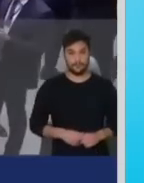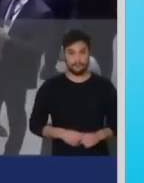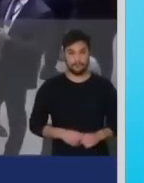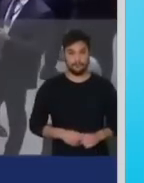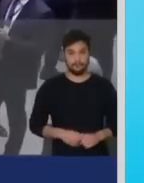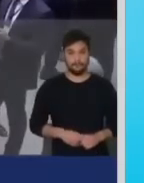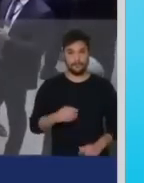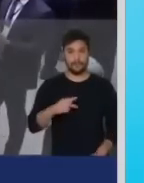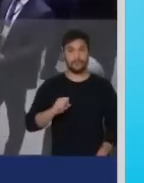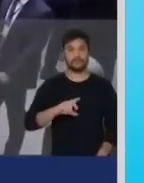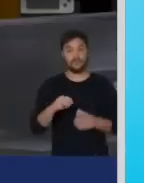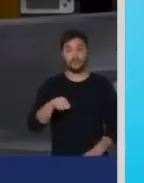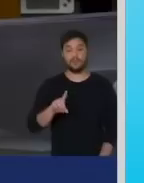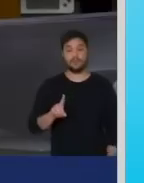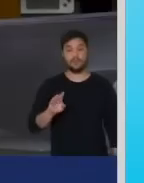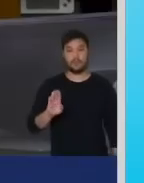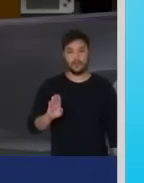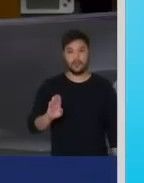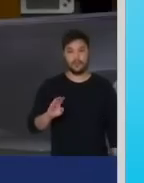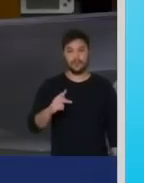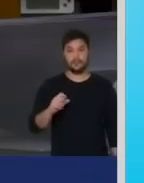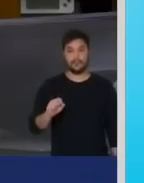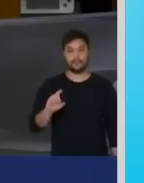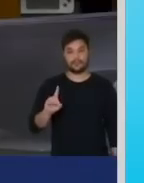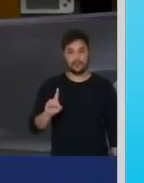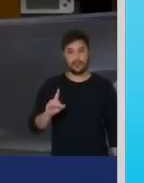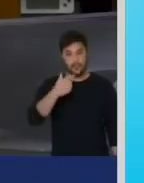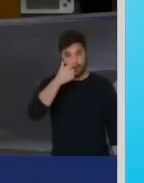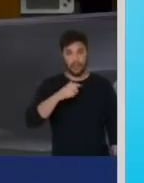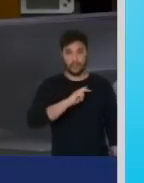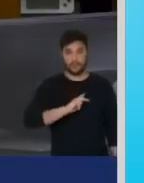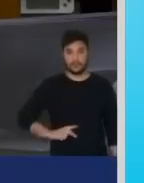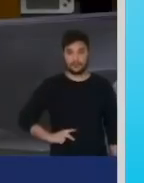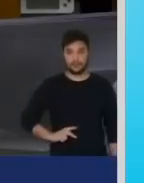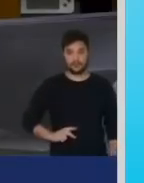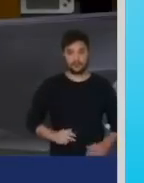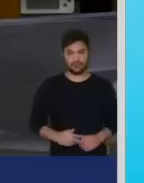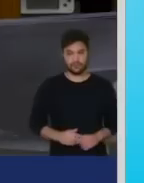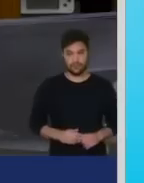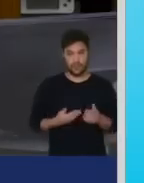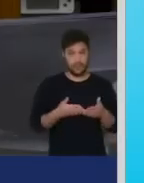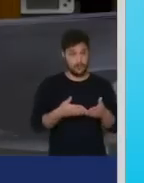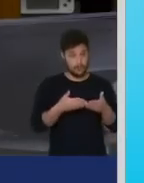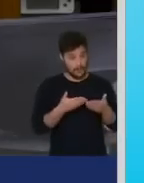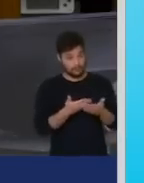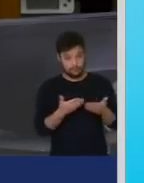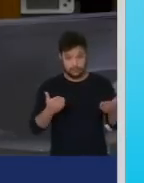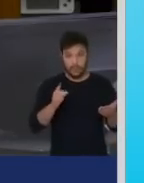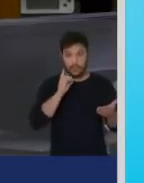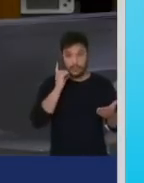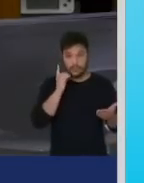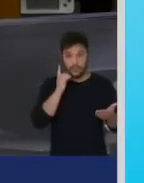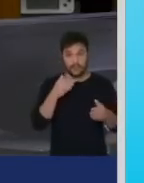dinheiro para abastecer o Aero Lula não falta dinheiro para pagar o hotel cinco estrelas mundo afora não